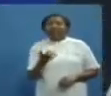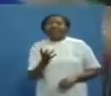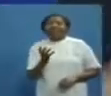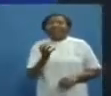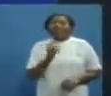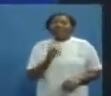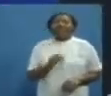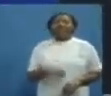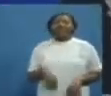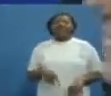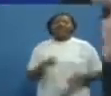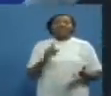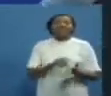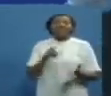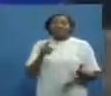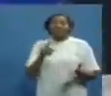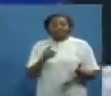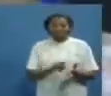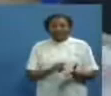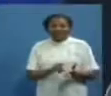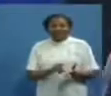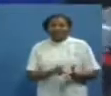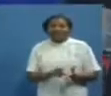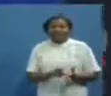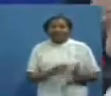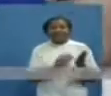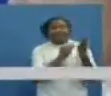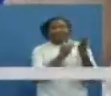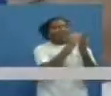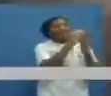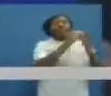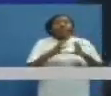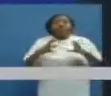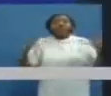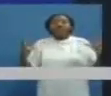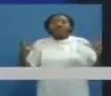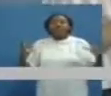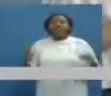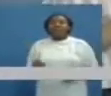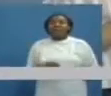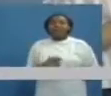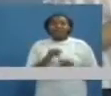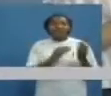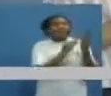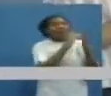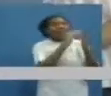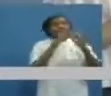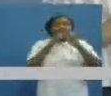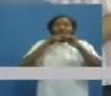olha morro abaixo a facilidade tudo é maravilhoso para chegar no chiqueiro caminho uma maravilha